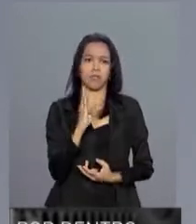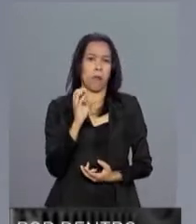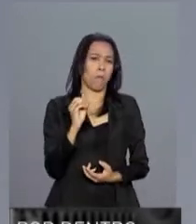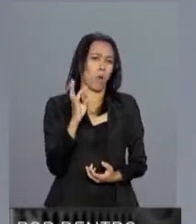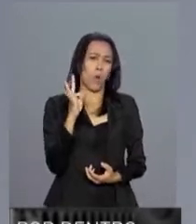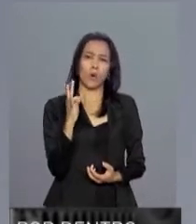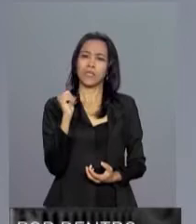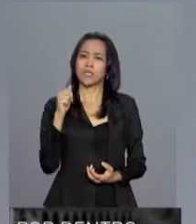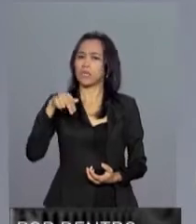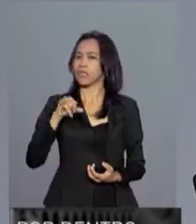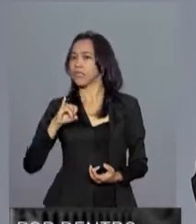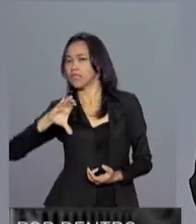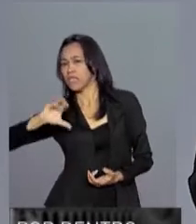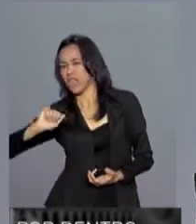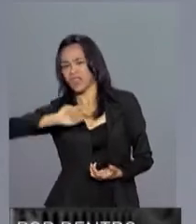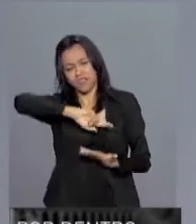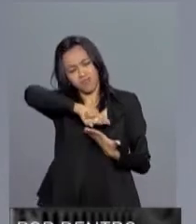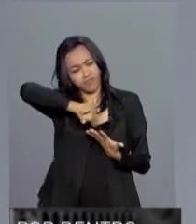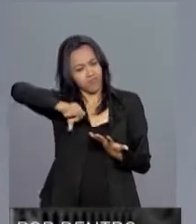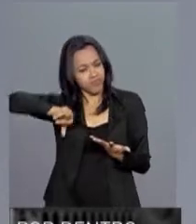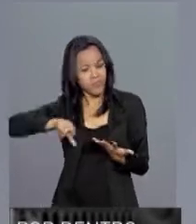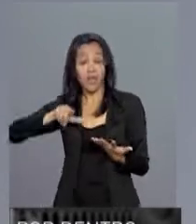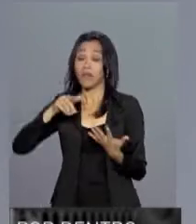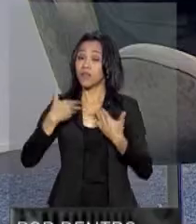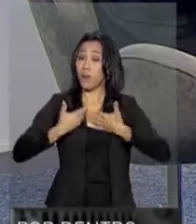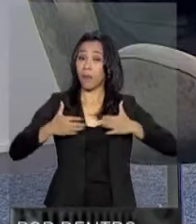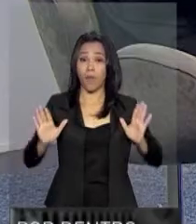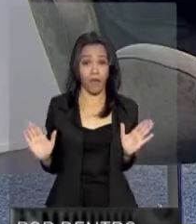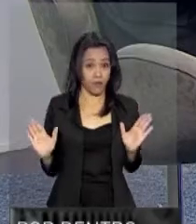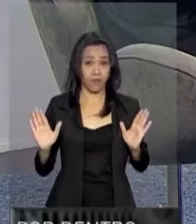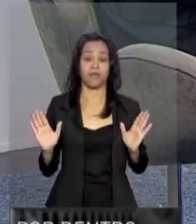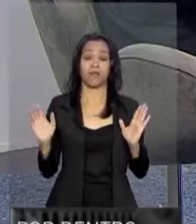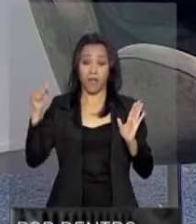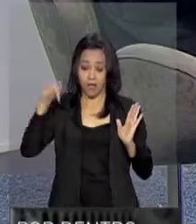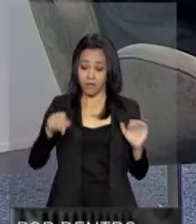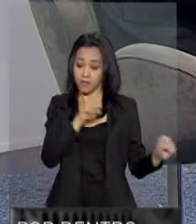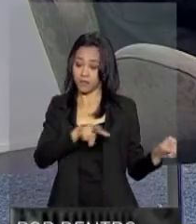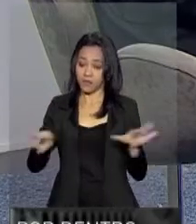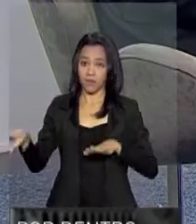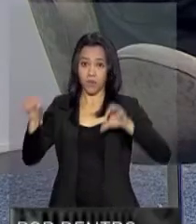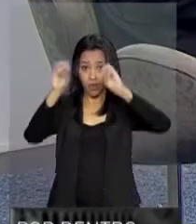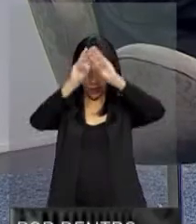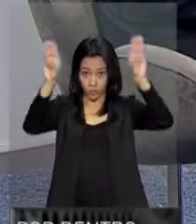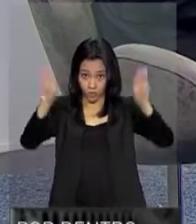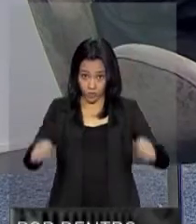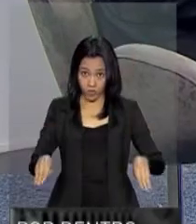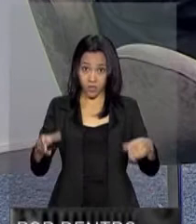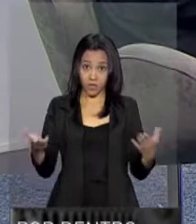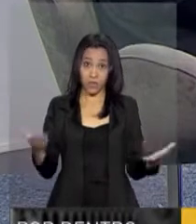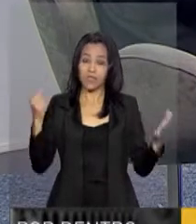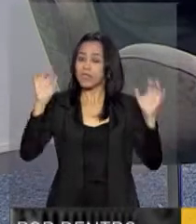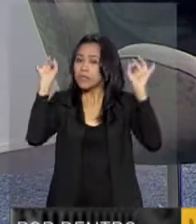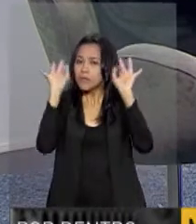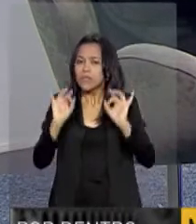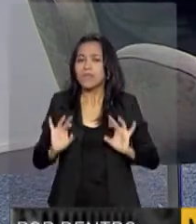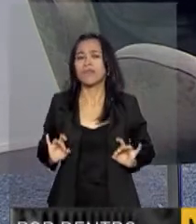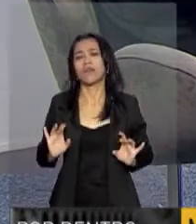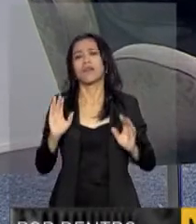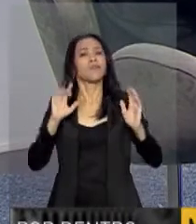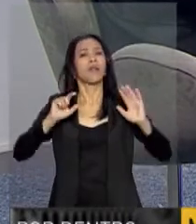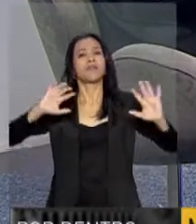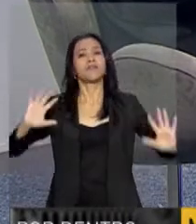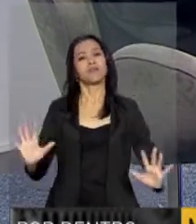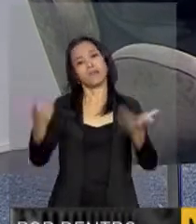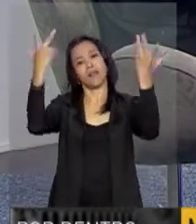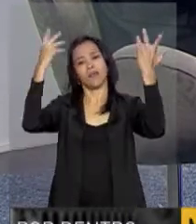e todos os nossos museus então estão abertos essa semana com atividades especiais para celebrar essa